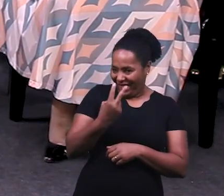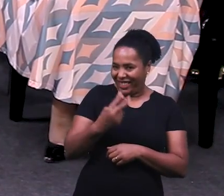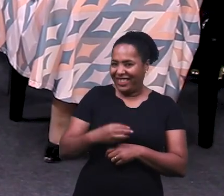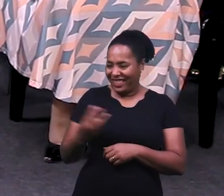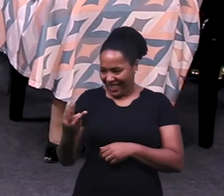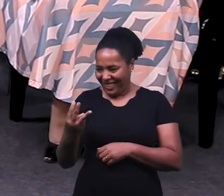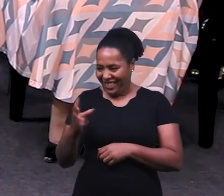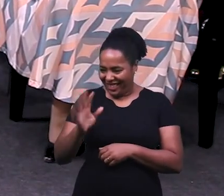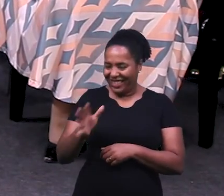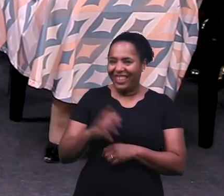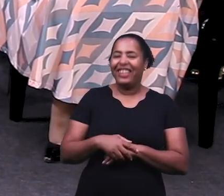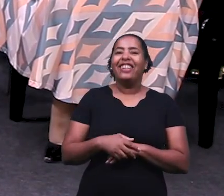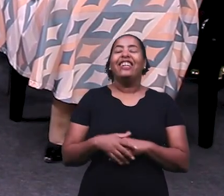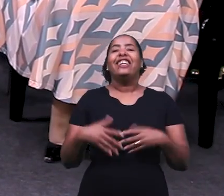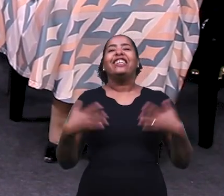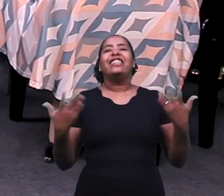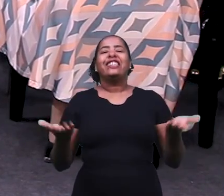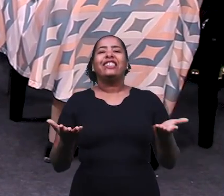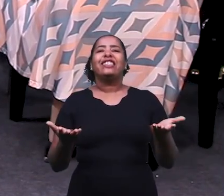abafa.